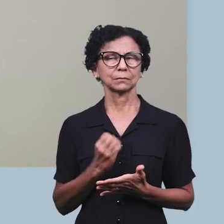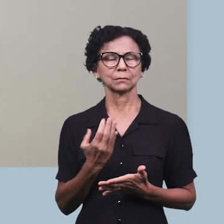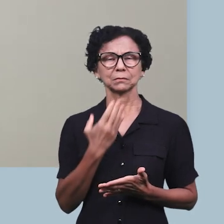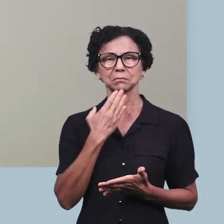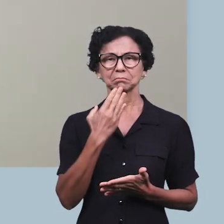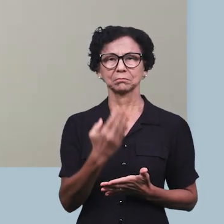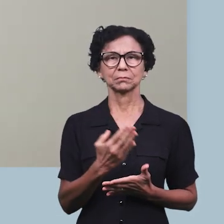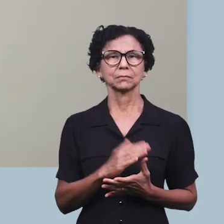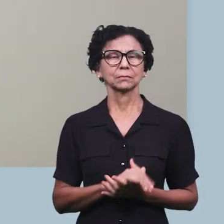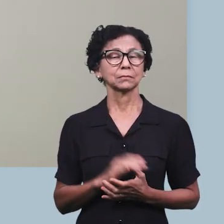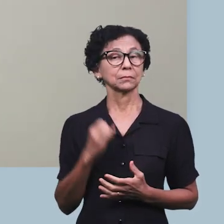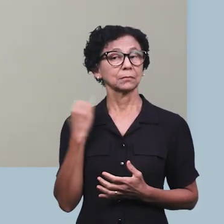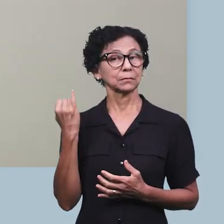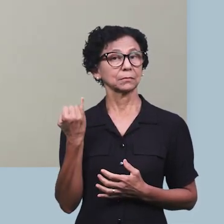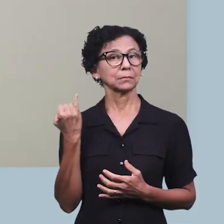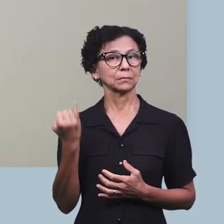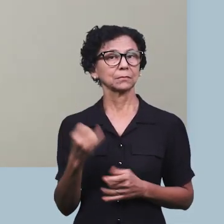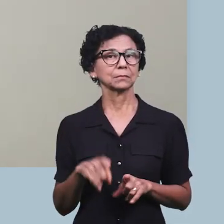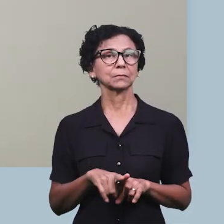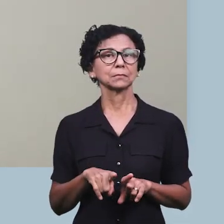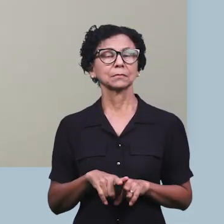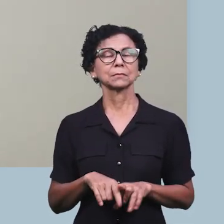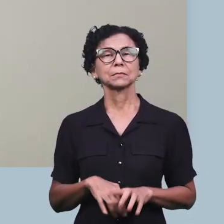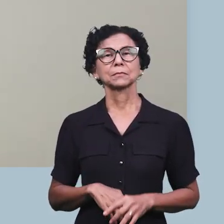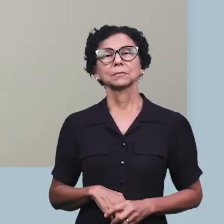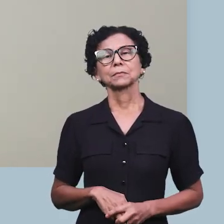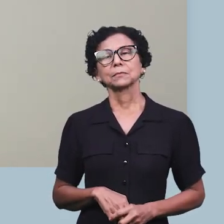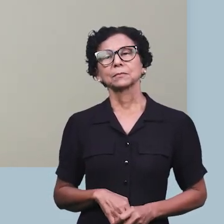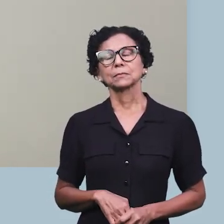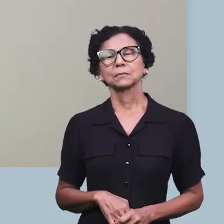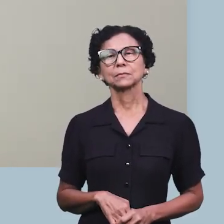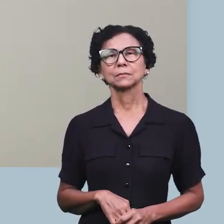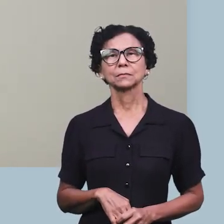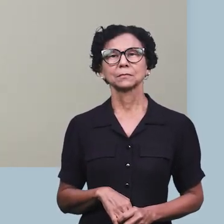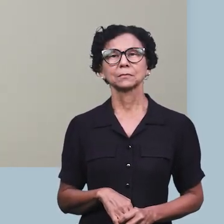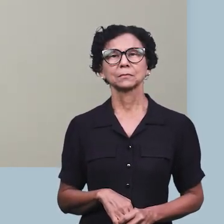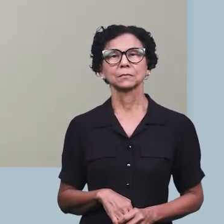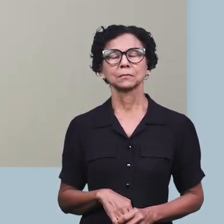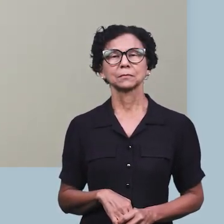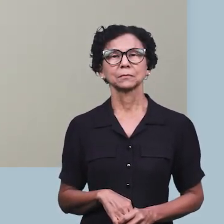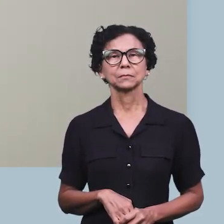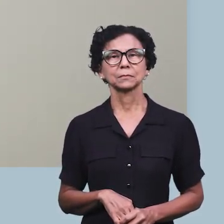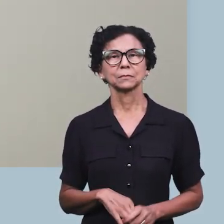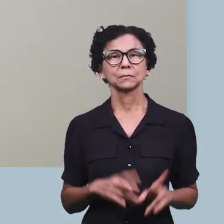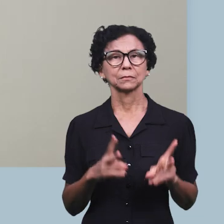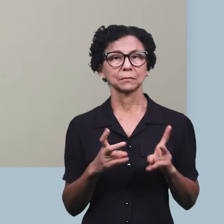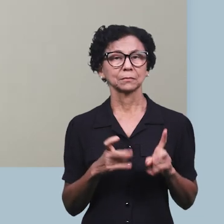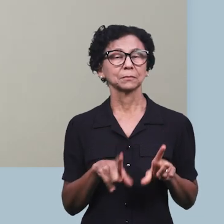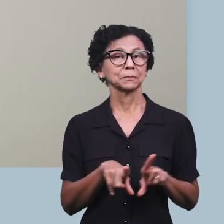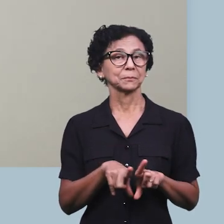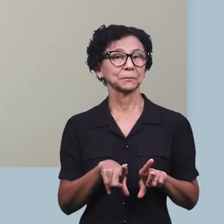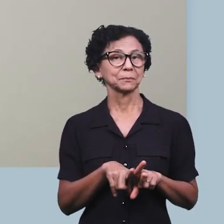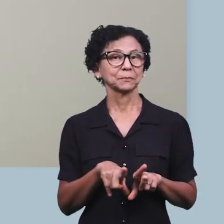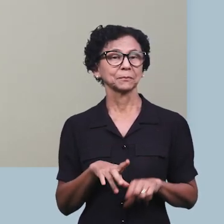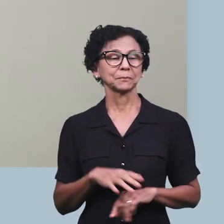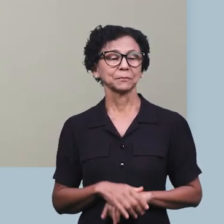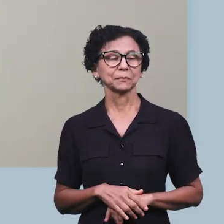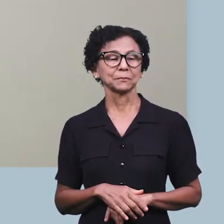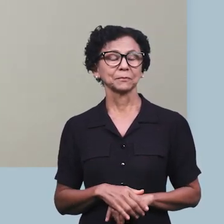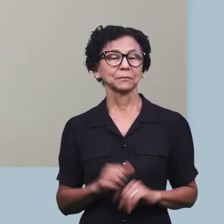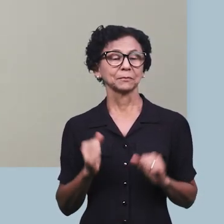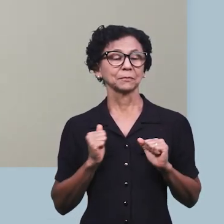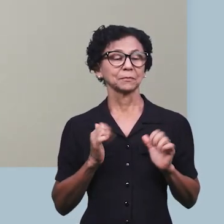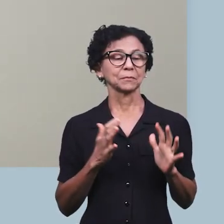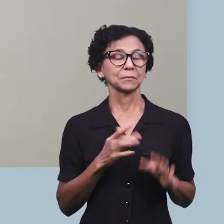seu pedido. Isso é de suma importância também. Mas vamos tentar também observar quando a gente